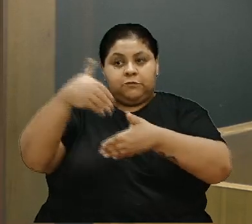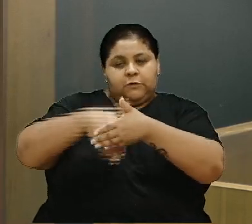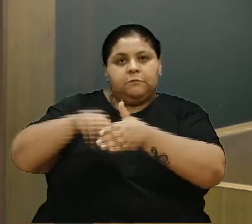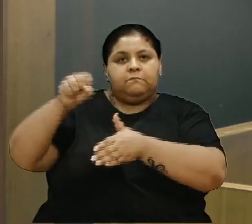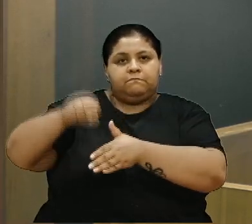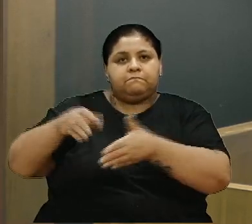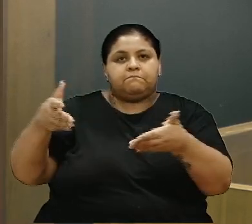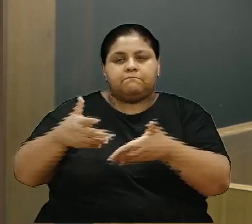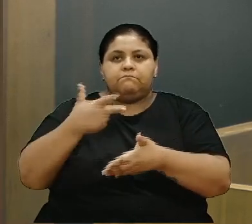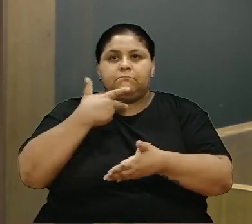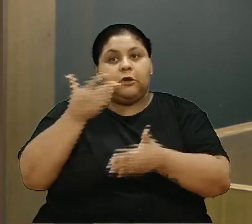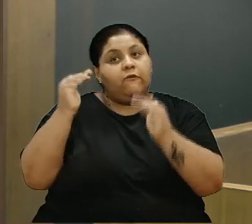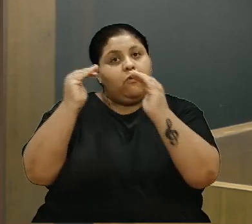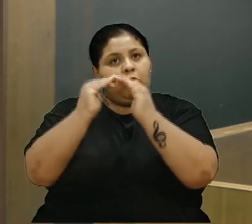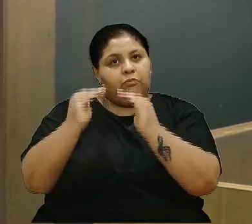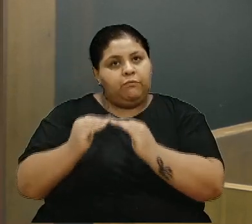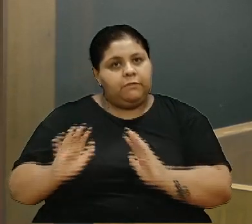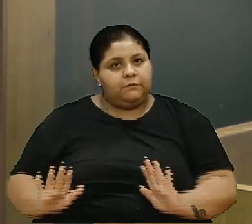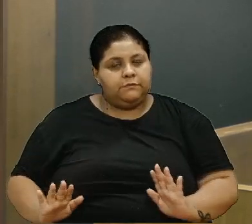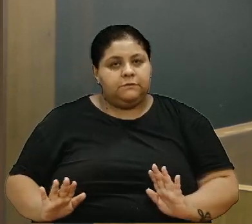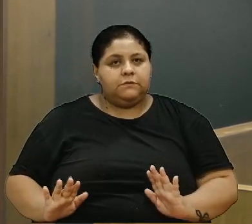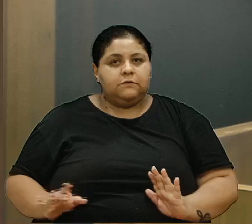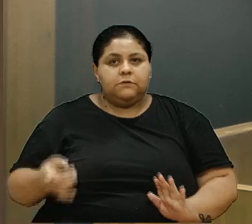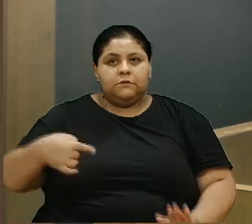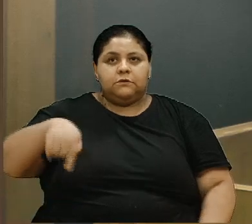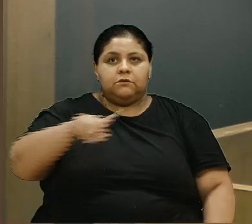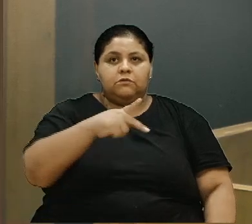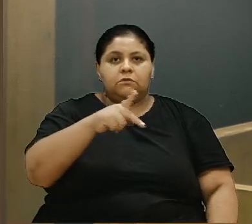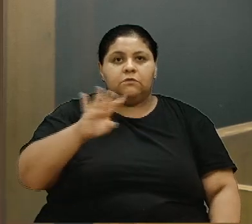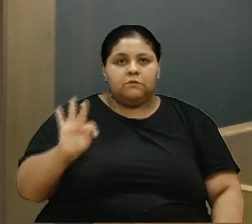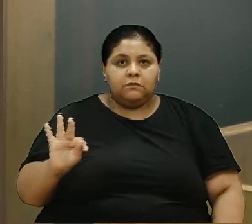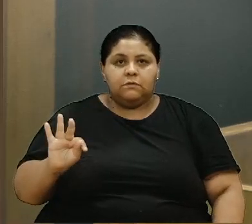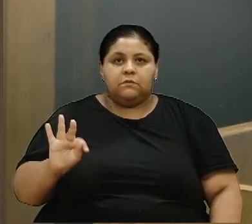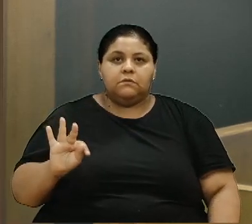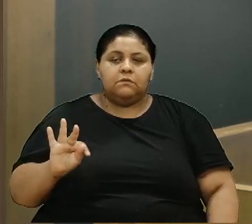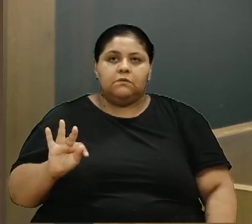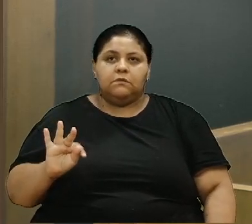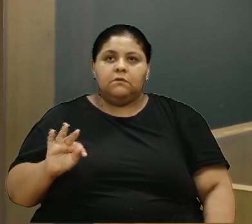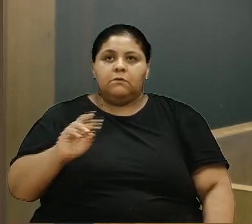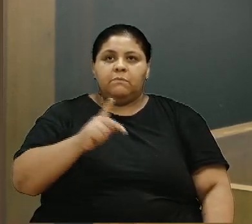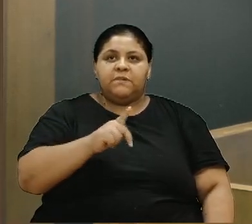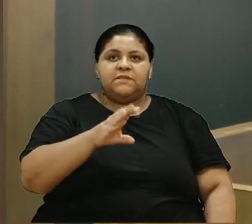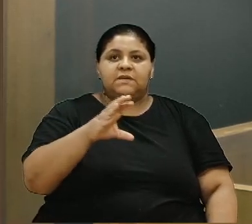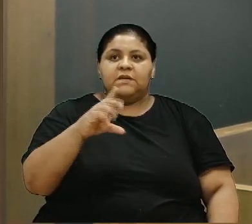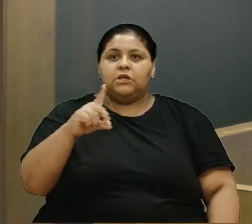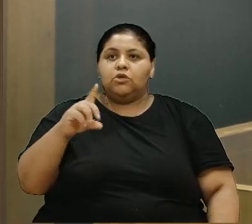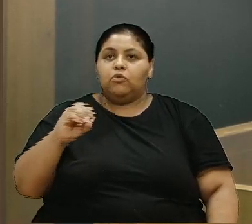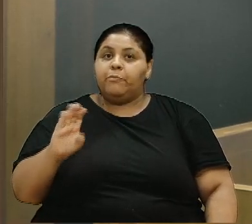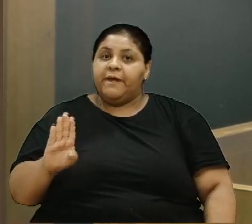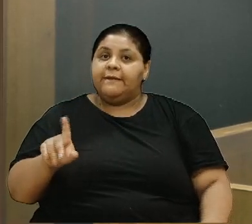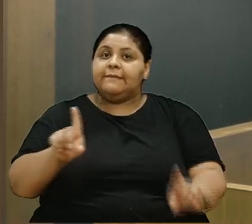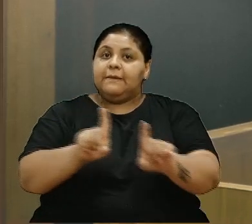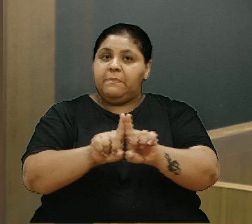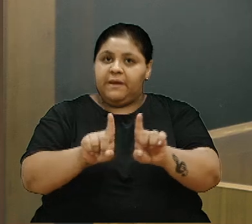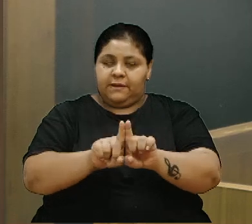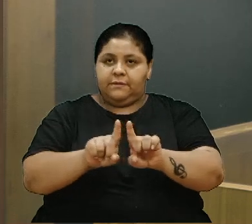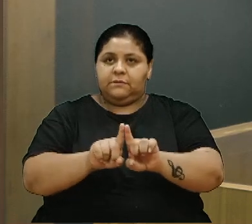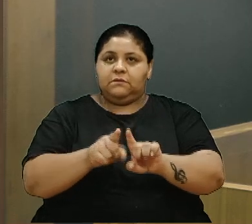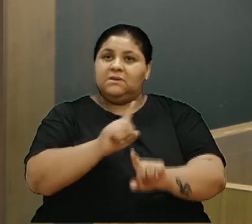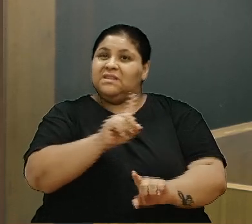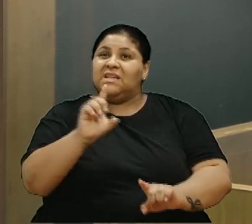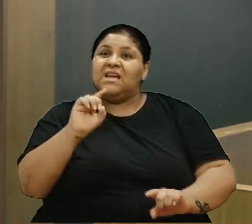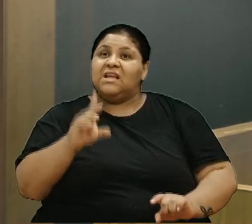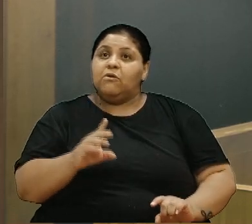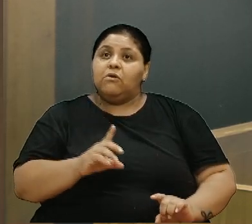já que se falou em coerência. Nós do PT e a nossa federação, o PCdoB também. Então é isso. Não é só